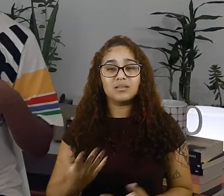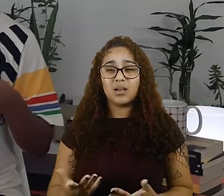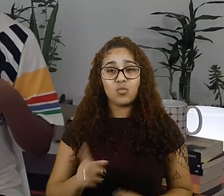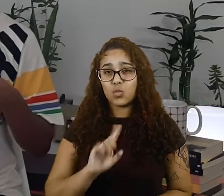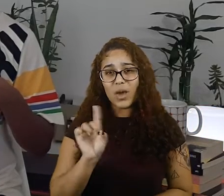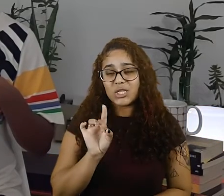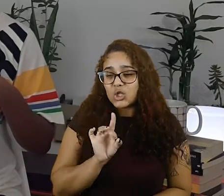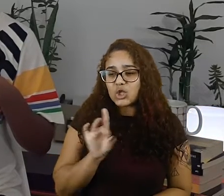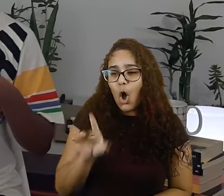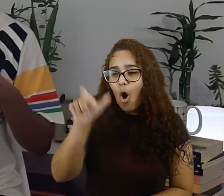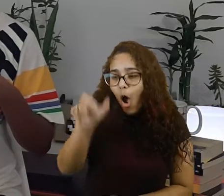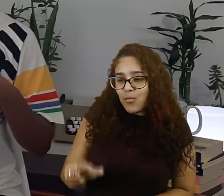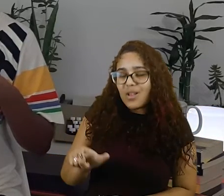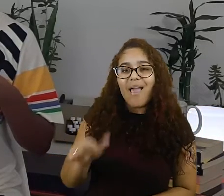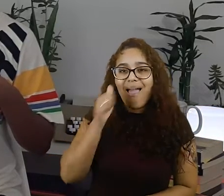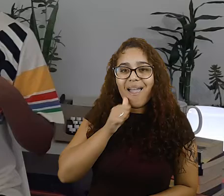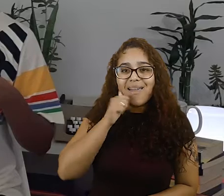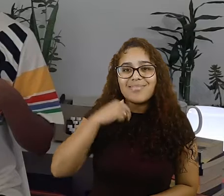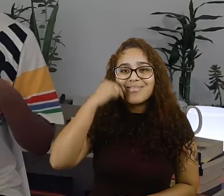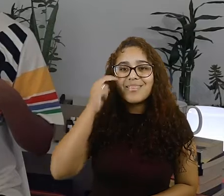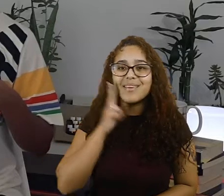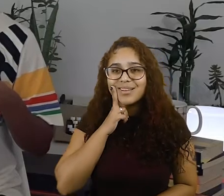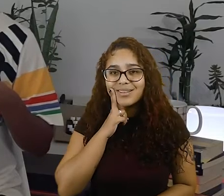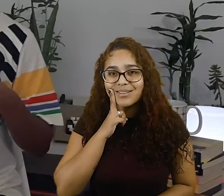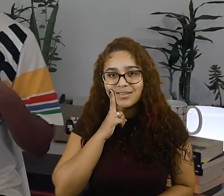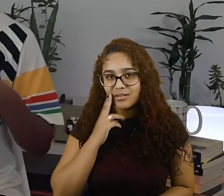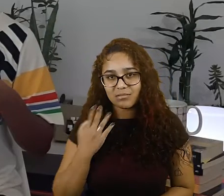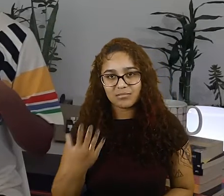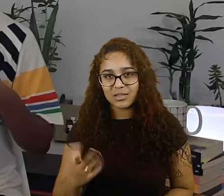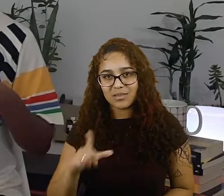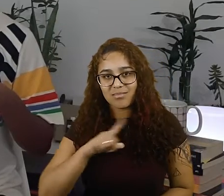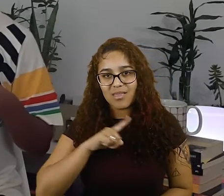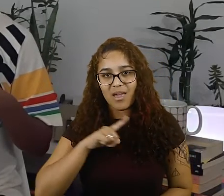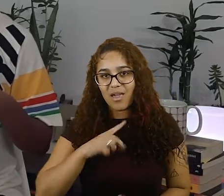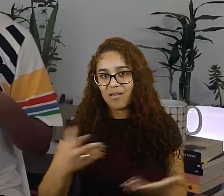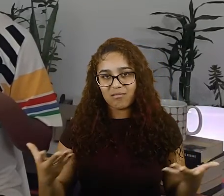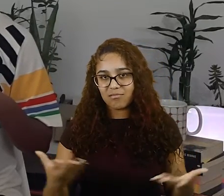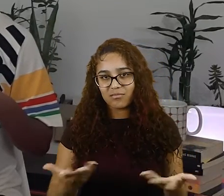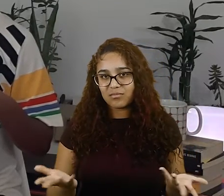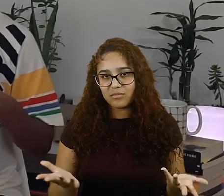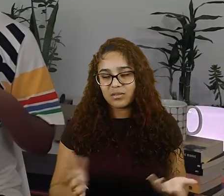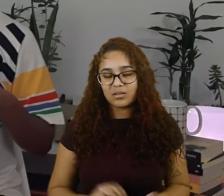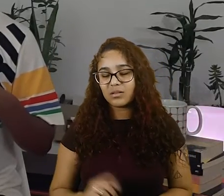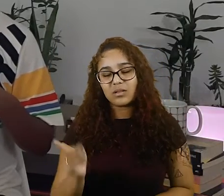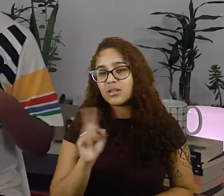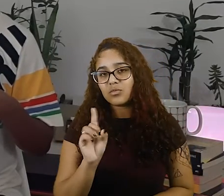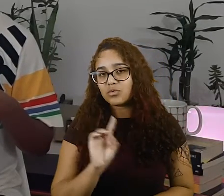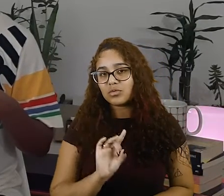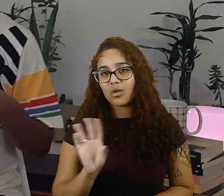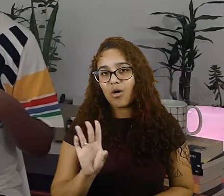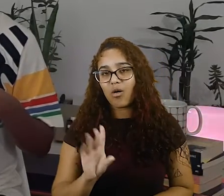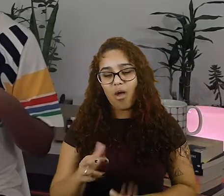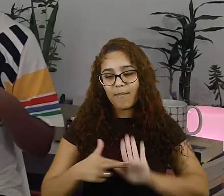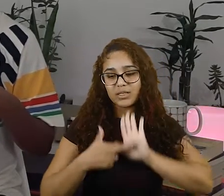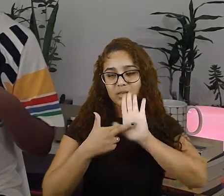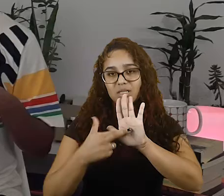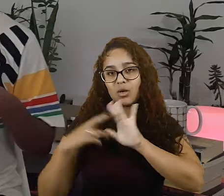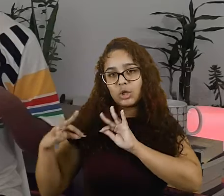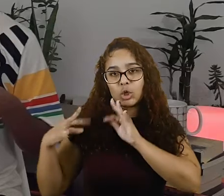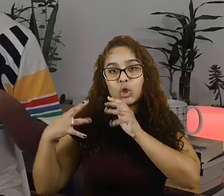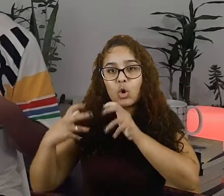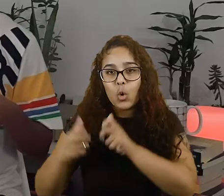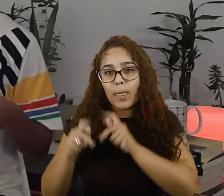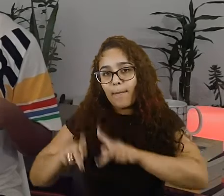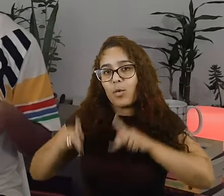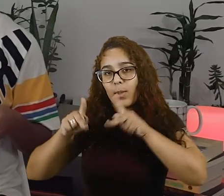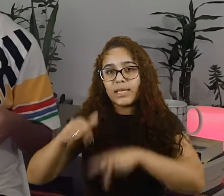Baiana, essas não são as únicas mulheres negras que existem, né?